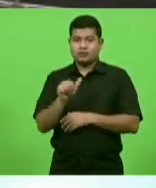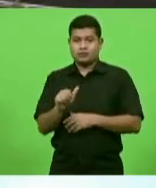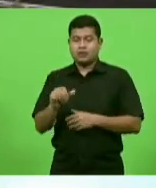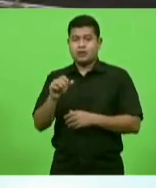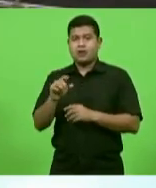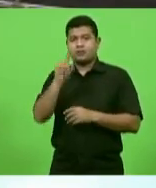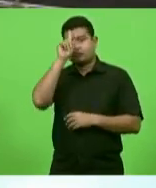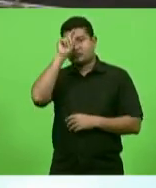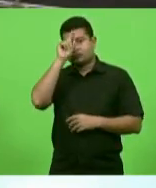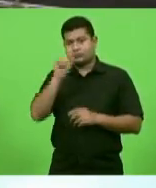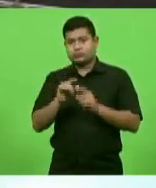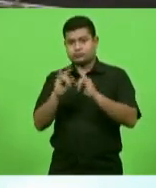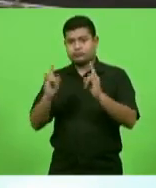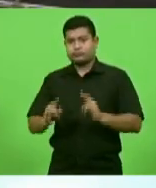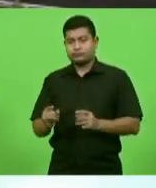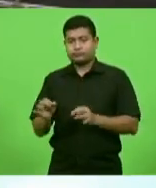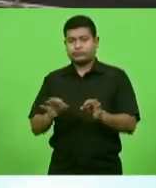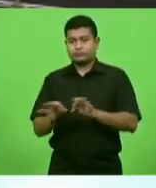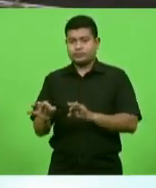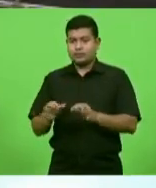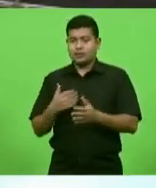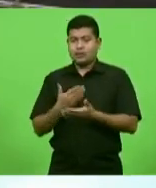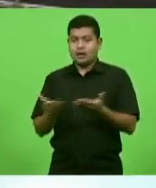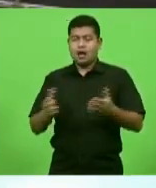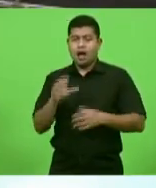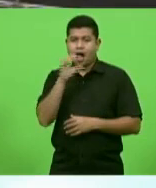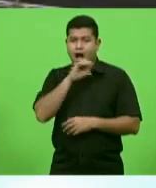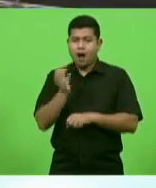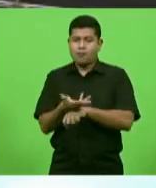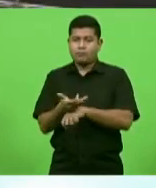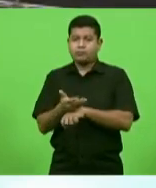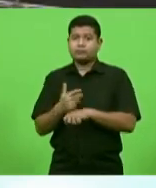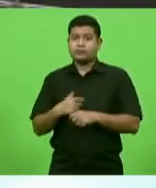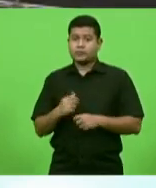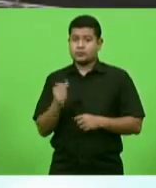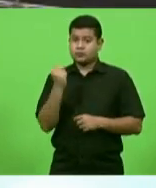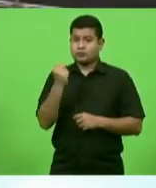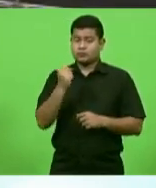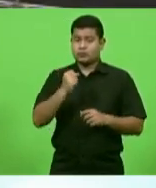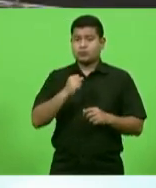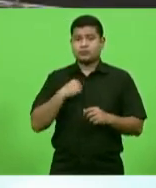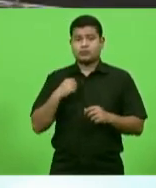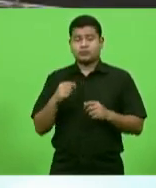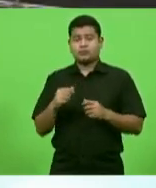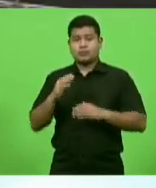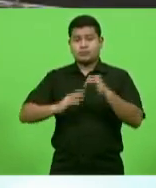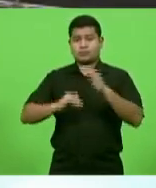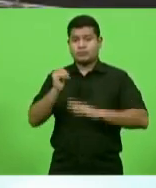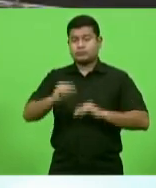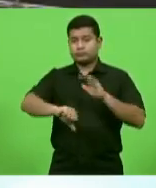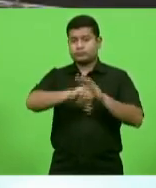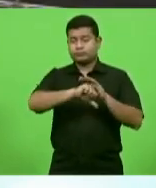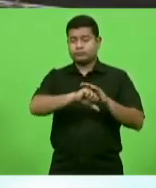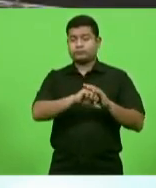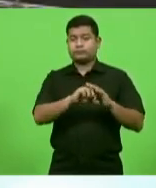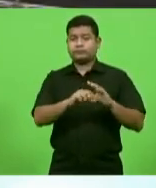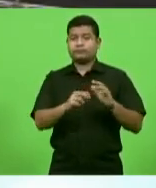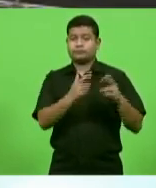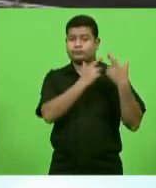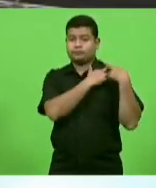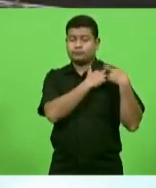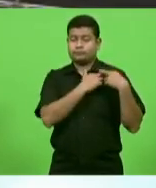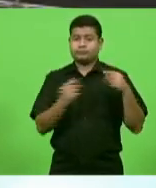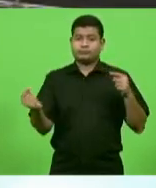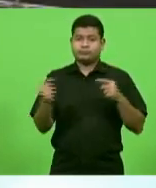hospital com procedimento extremamente célere existindo fortes indícios de crime de responsabilidade em Jesus é